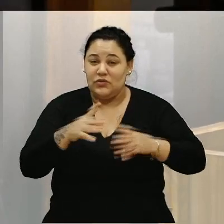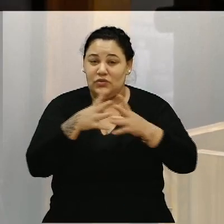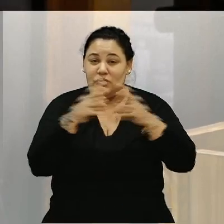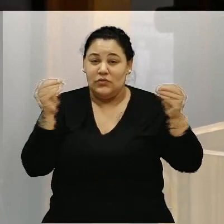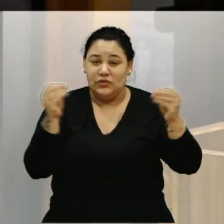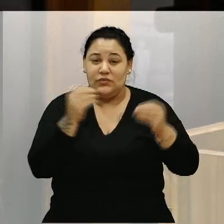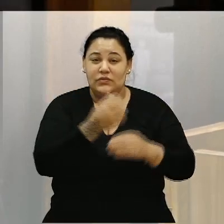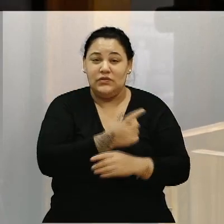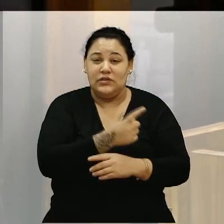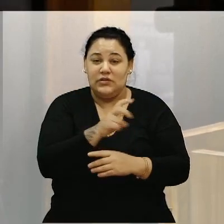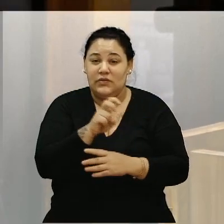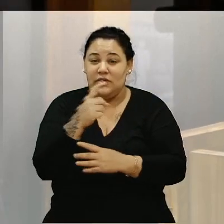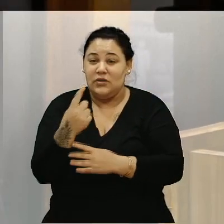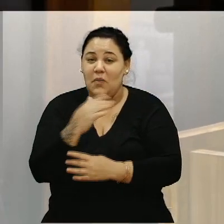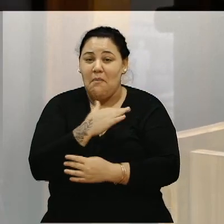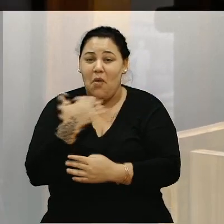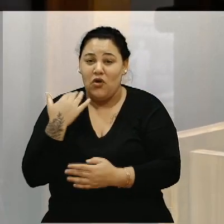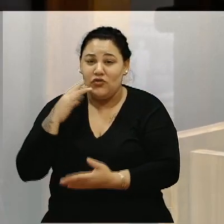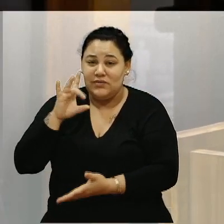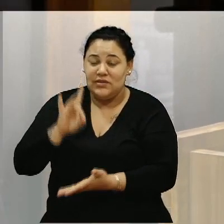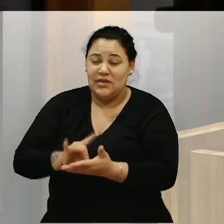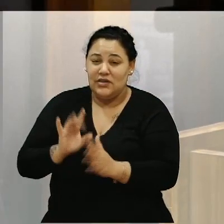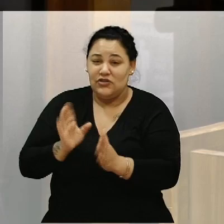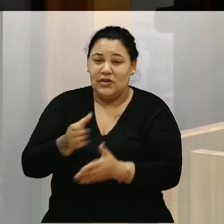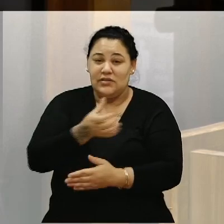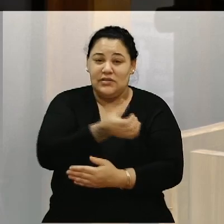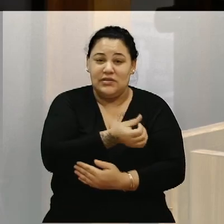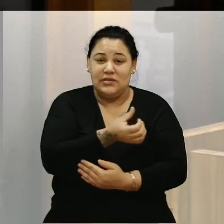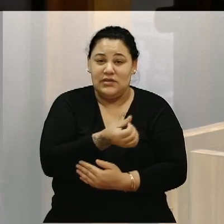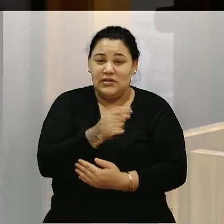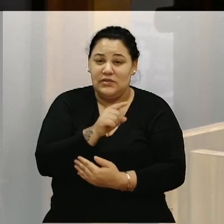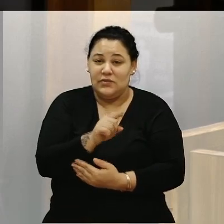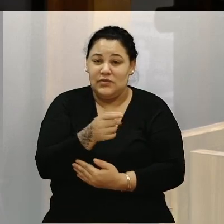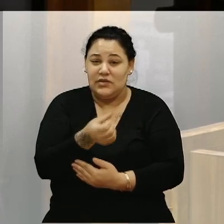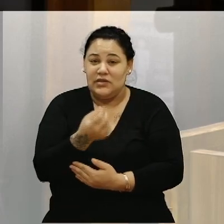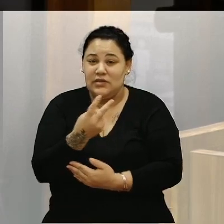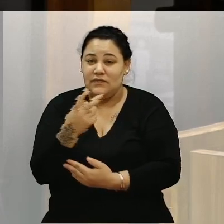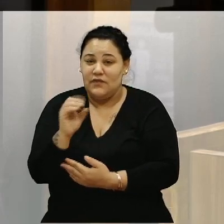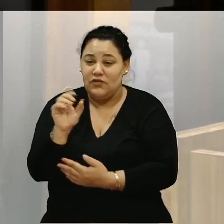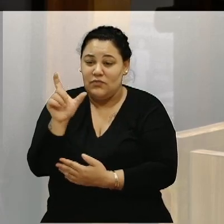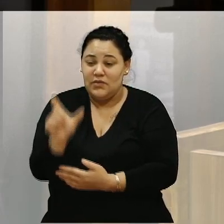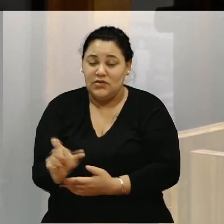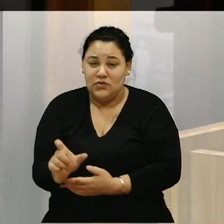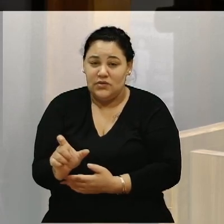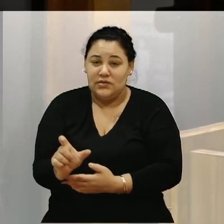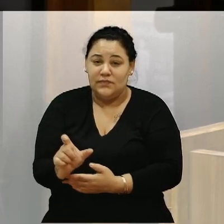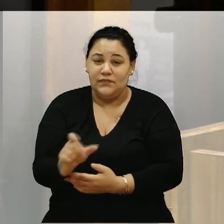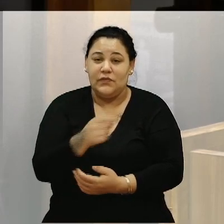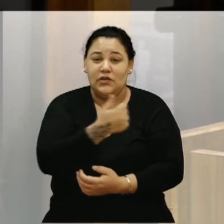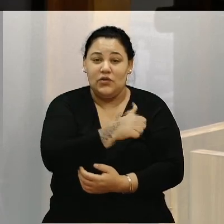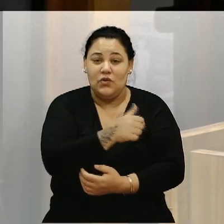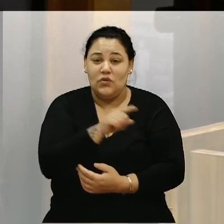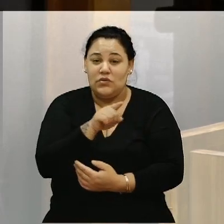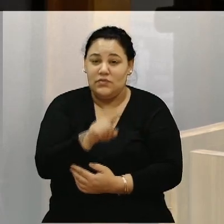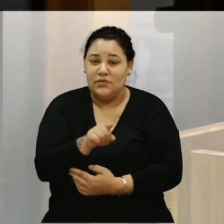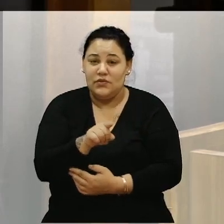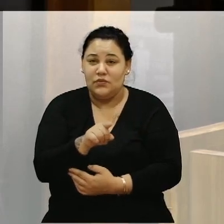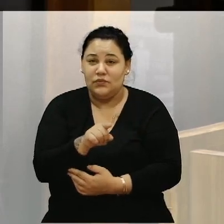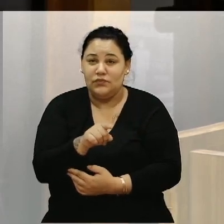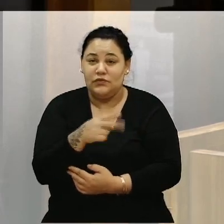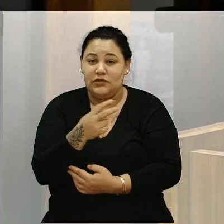óbitos confirmados, 76.620 pessoas e 11.932 animais